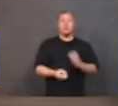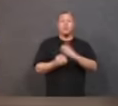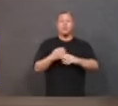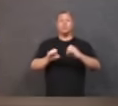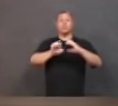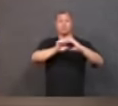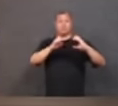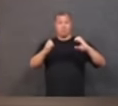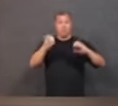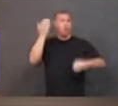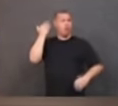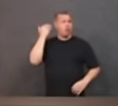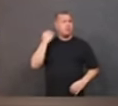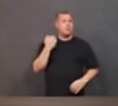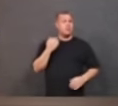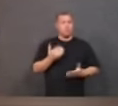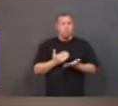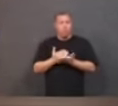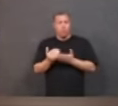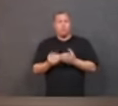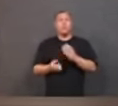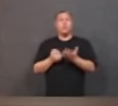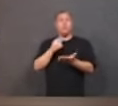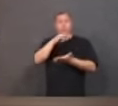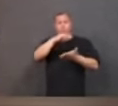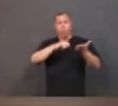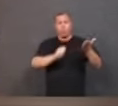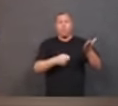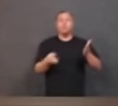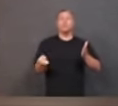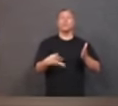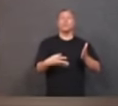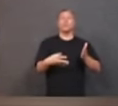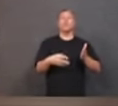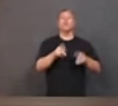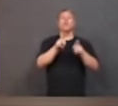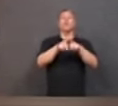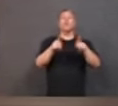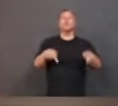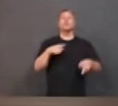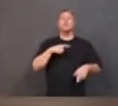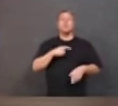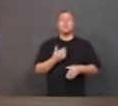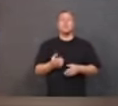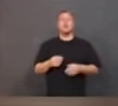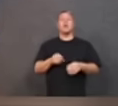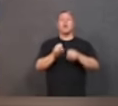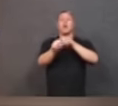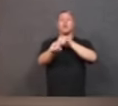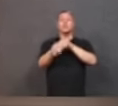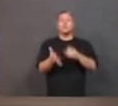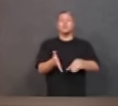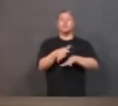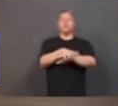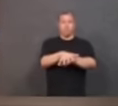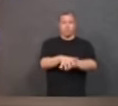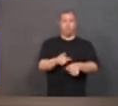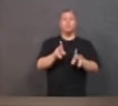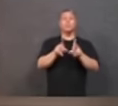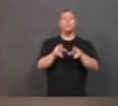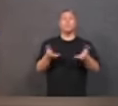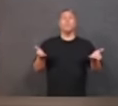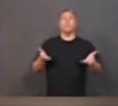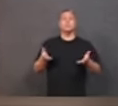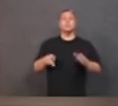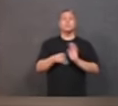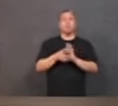e iniciamos a contratação de docentes para atuar na área da educação inclusiva e do ensino de Libras, como o colega que nos acompanha hoje